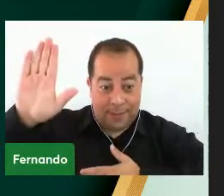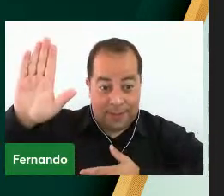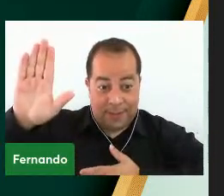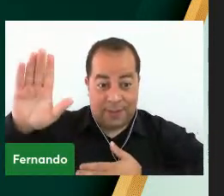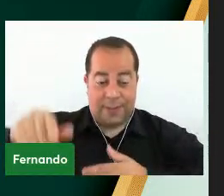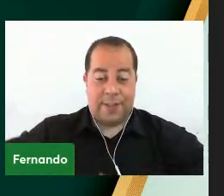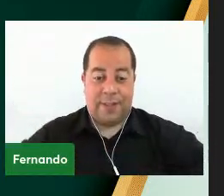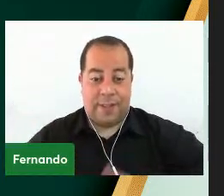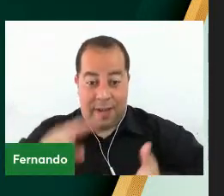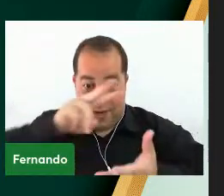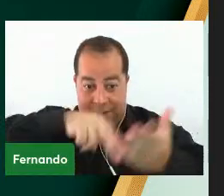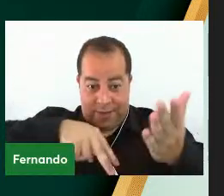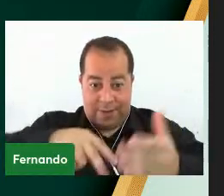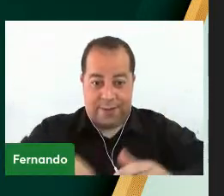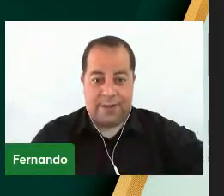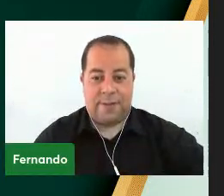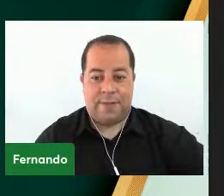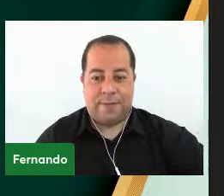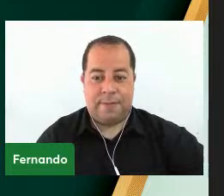a leitura.